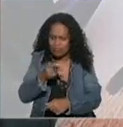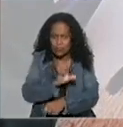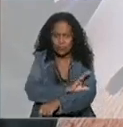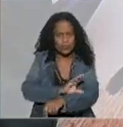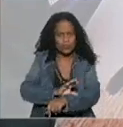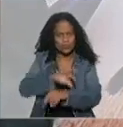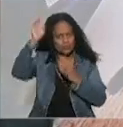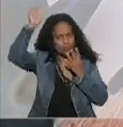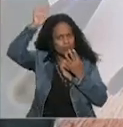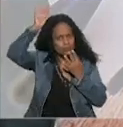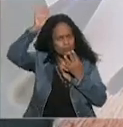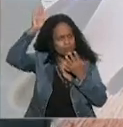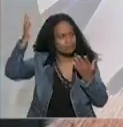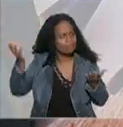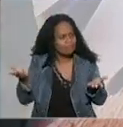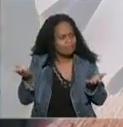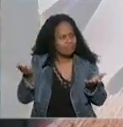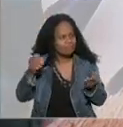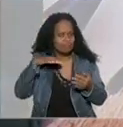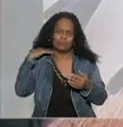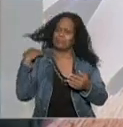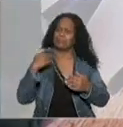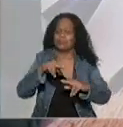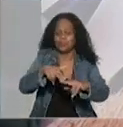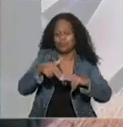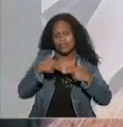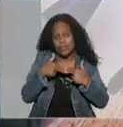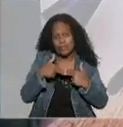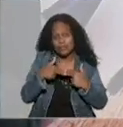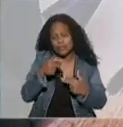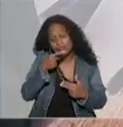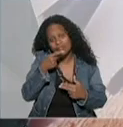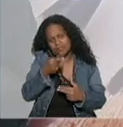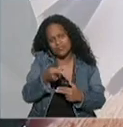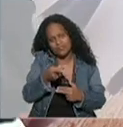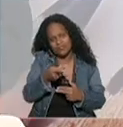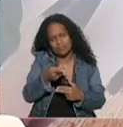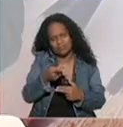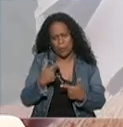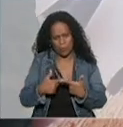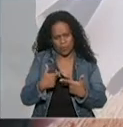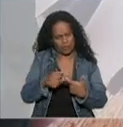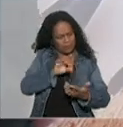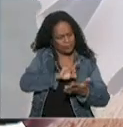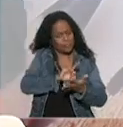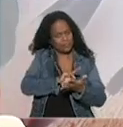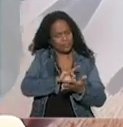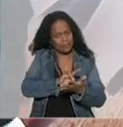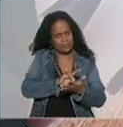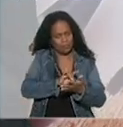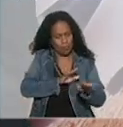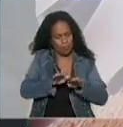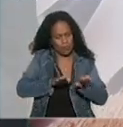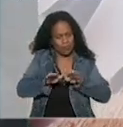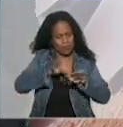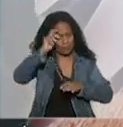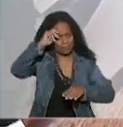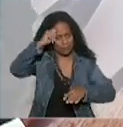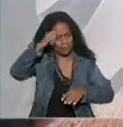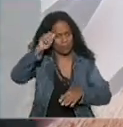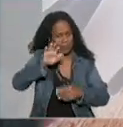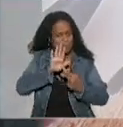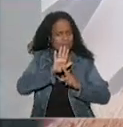mas assim, a gente não sente essa mesma força, infelizmente, por parte do movimento, pelo menos em grandes cidades. Eu estou falando aqui de Rio de